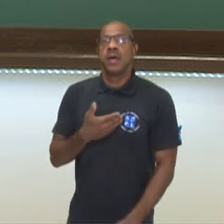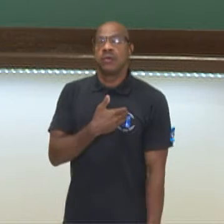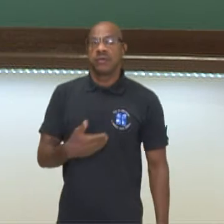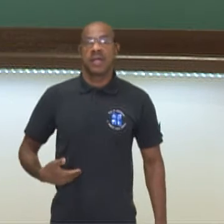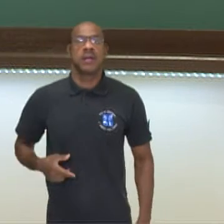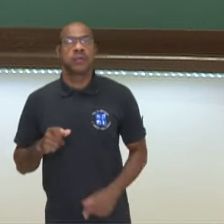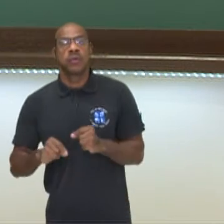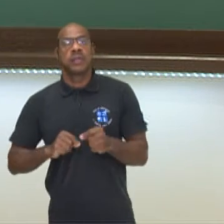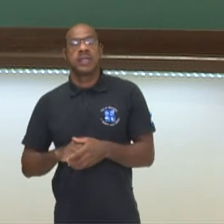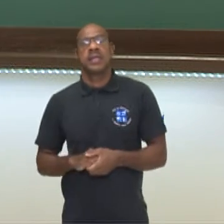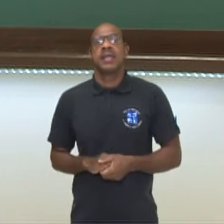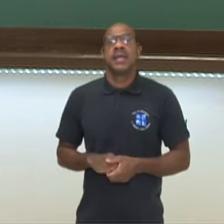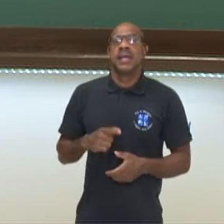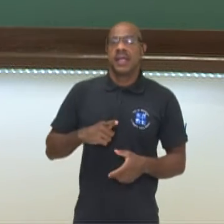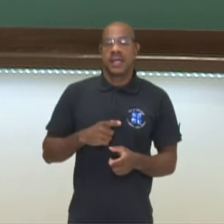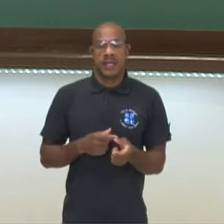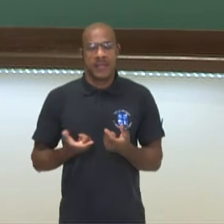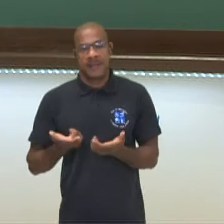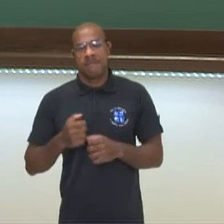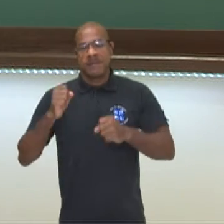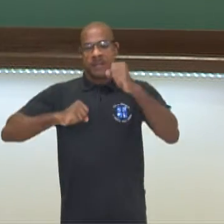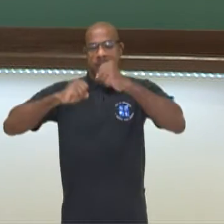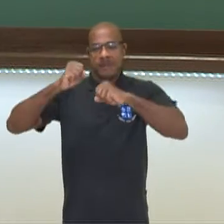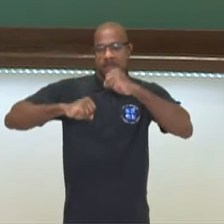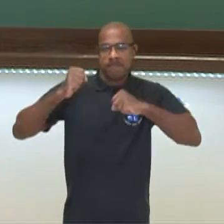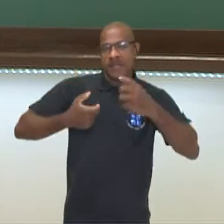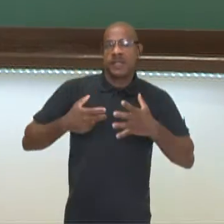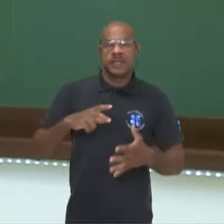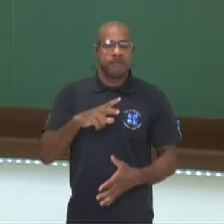Estado interferindo minimamente na economia, certinho?